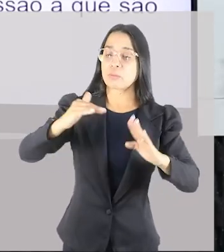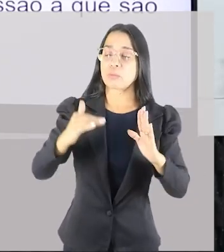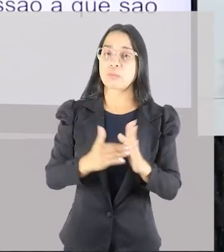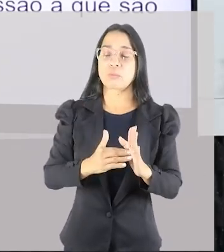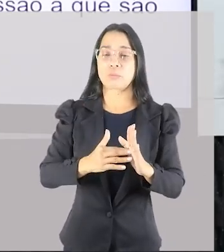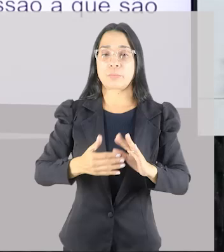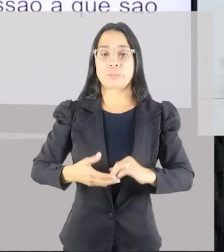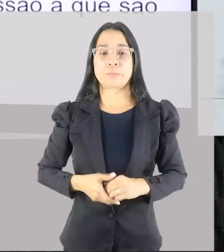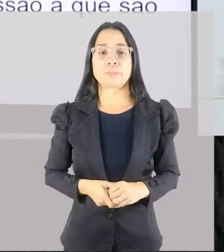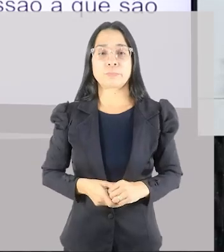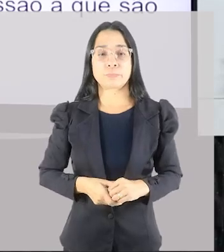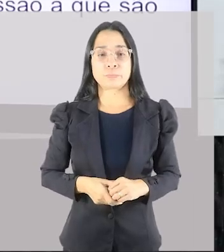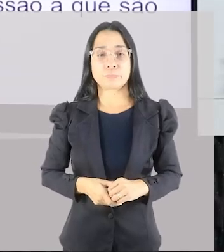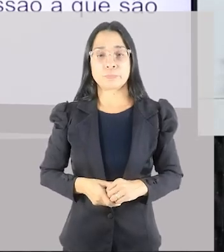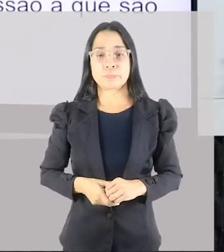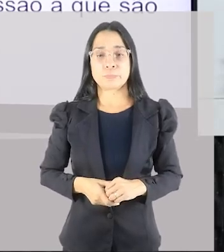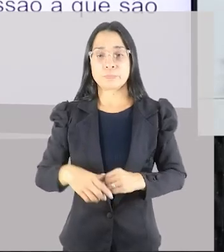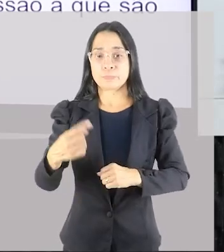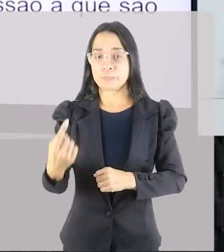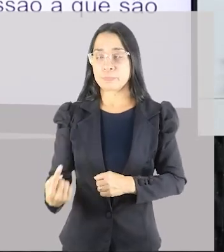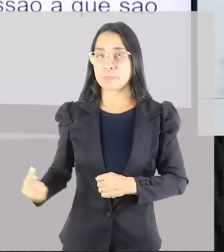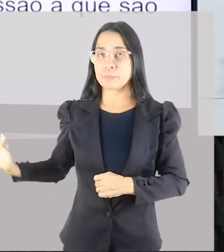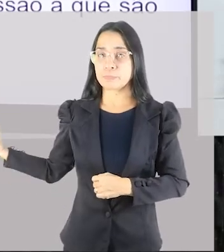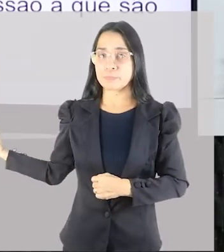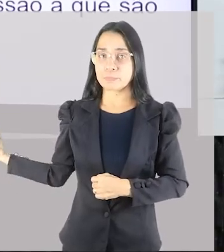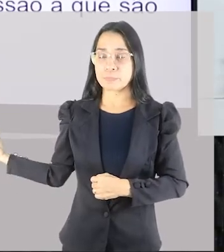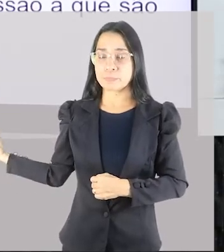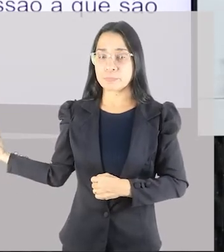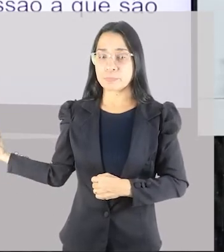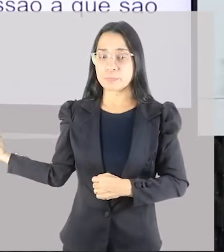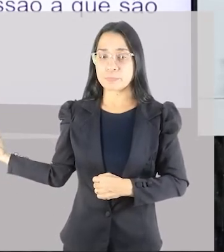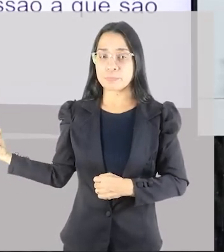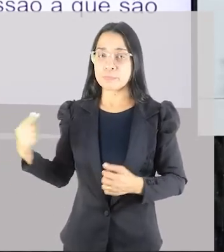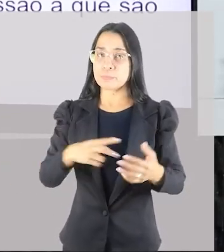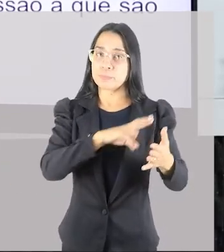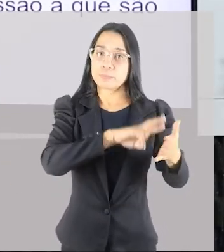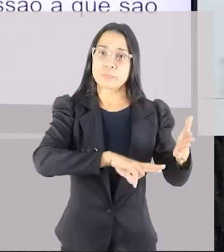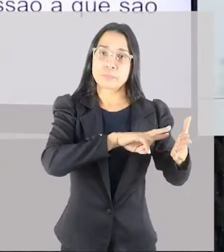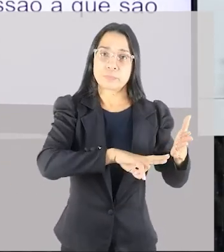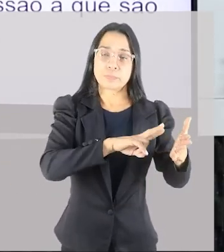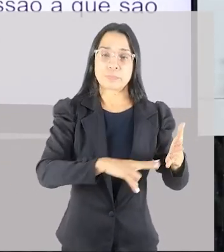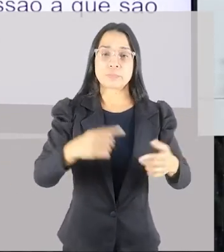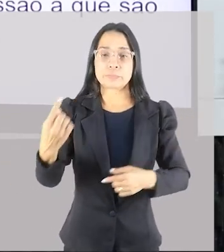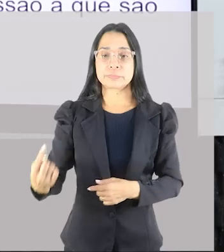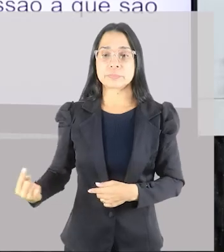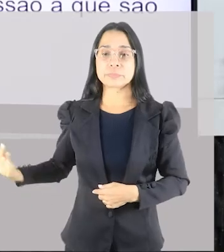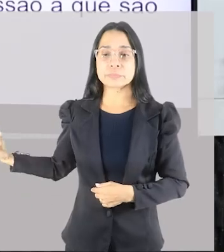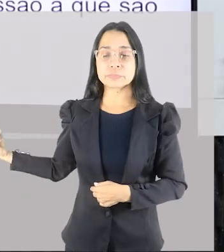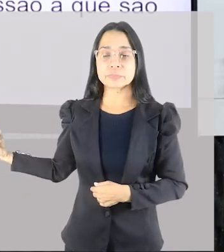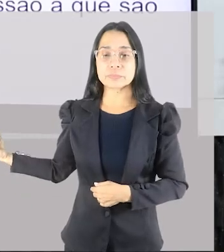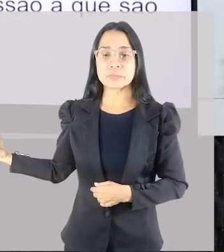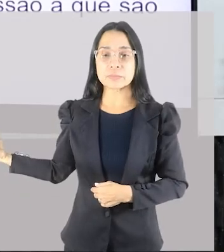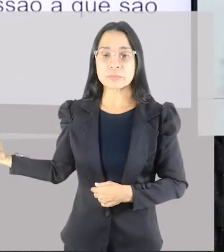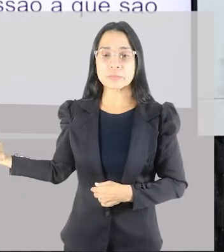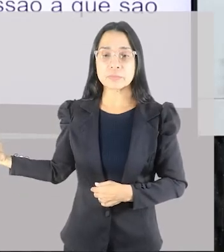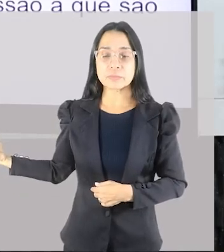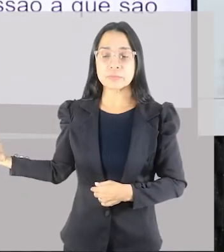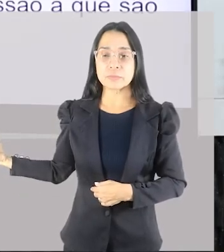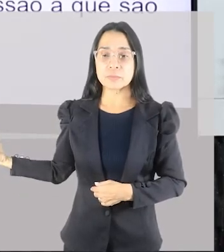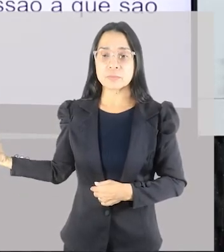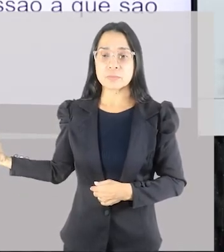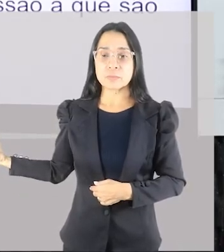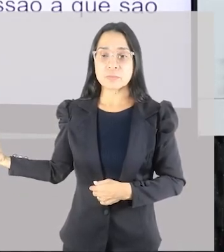frequentemente esta condição de sobrepeso eh leva Muitas pessoas